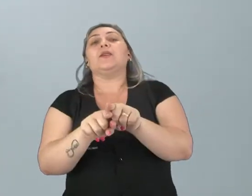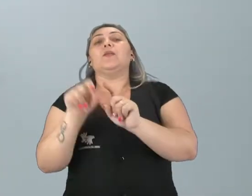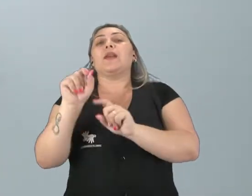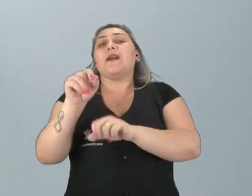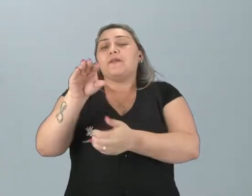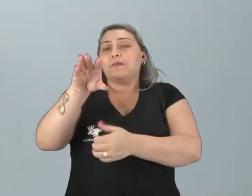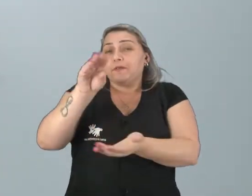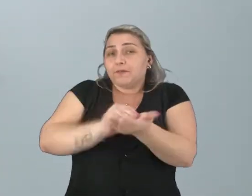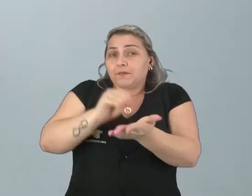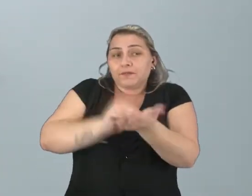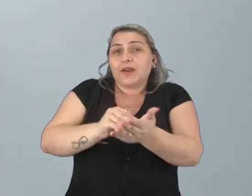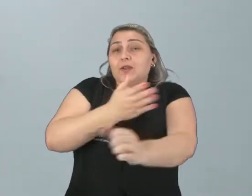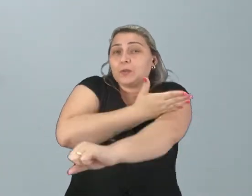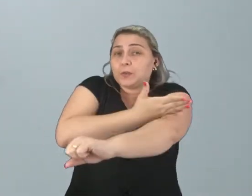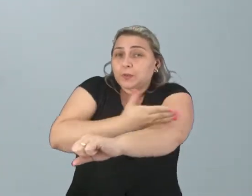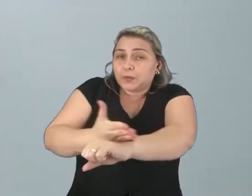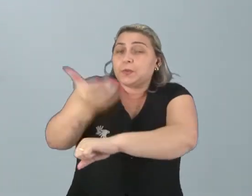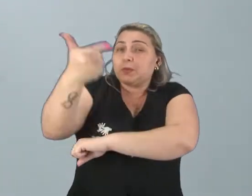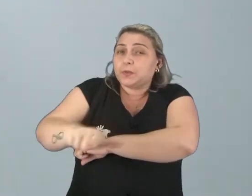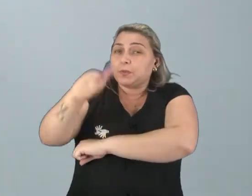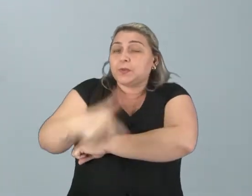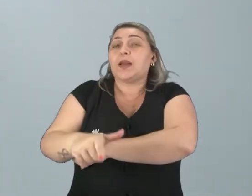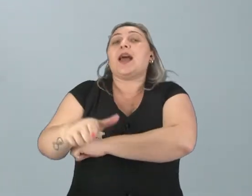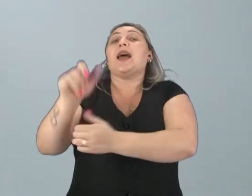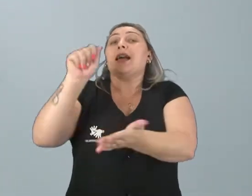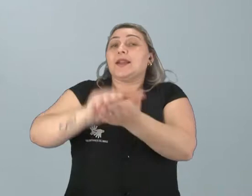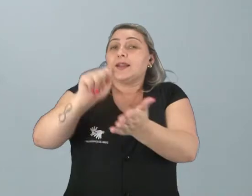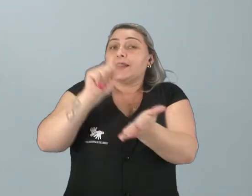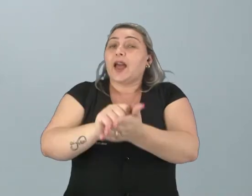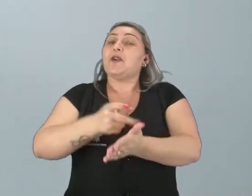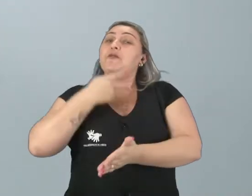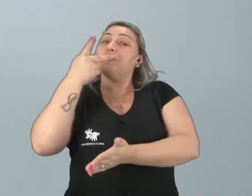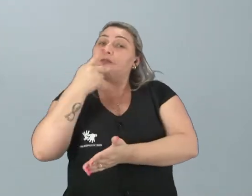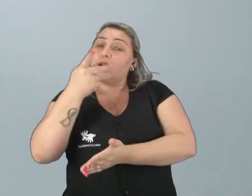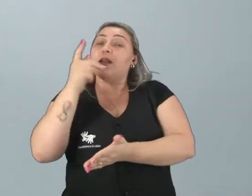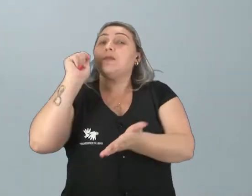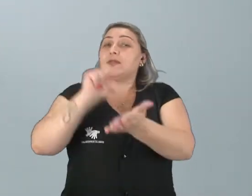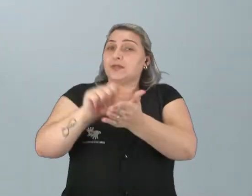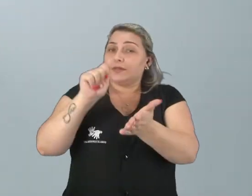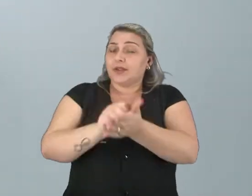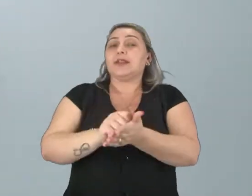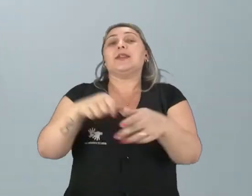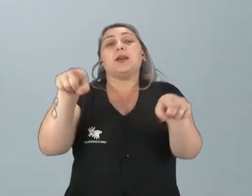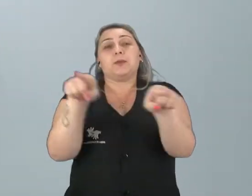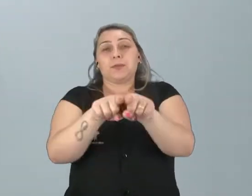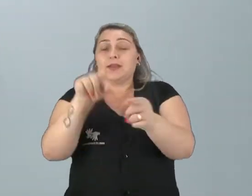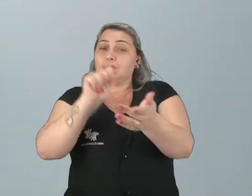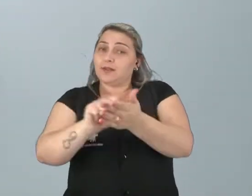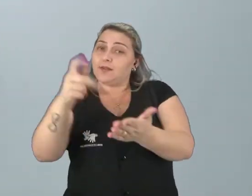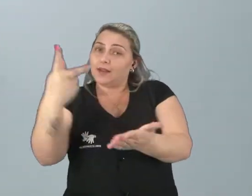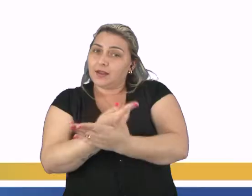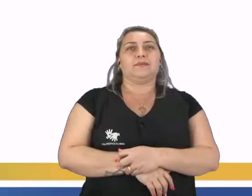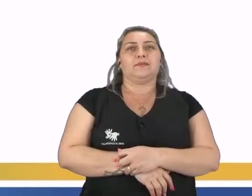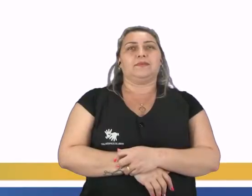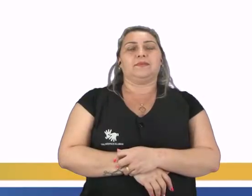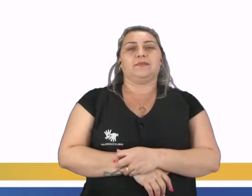vício, ele também passa para a escrita. Vamos conhecer agora alguns vícios de